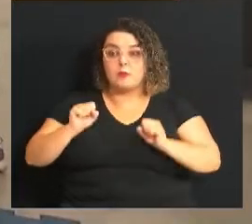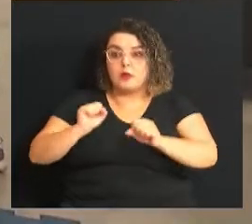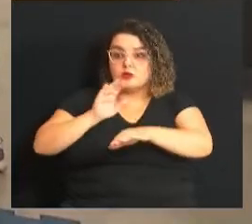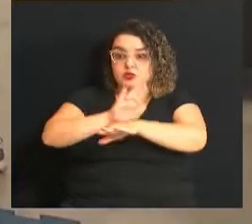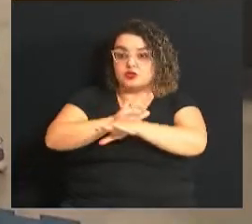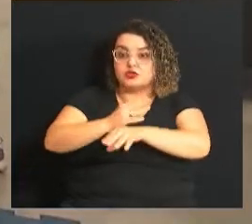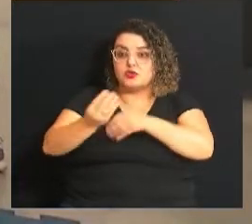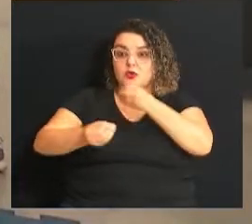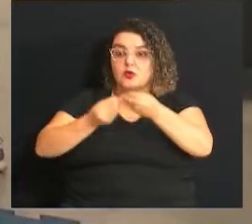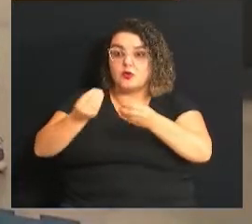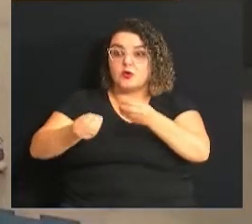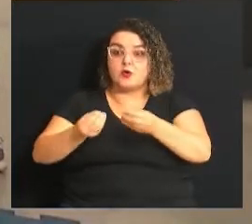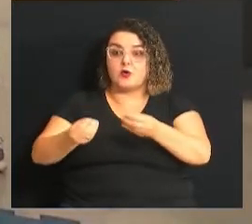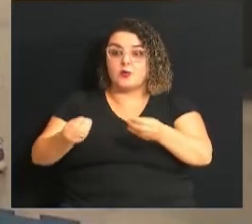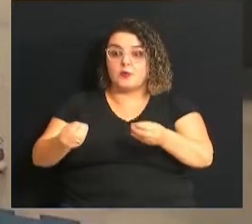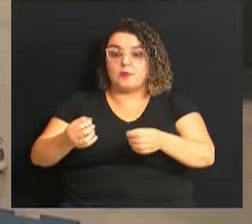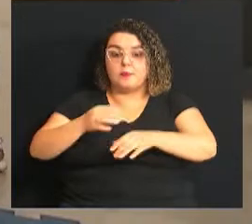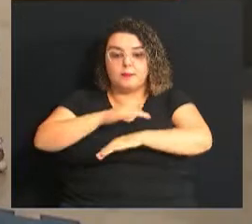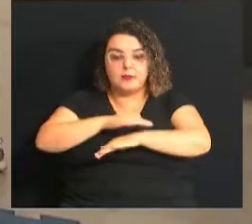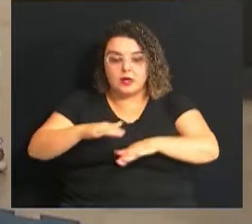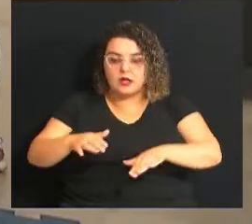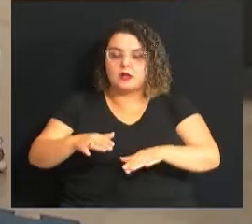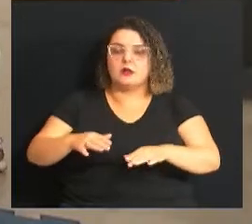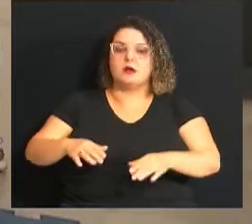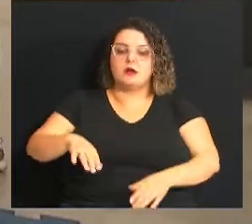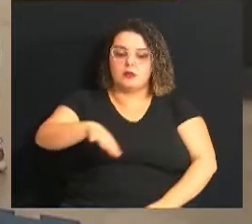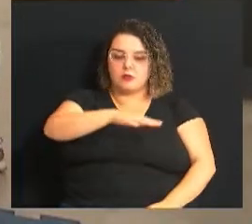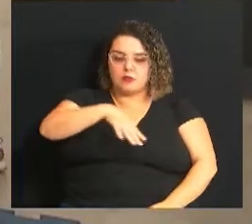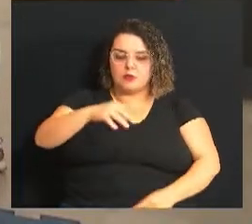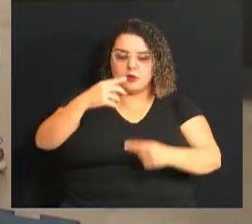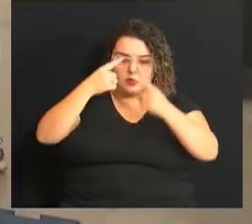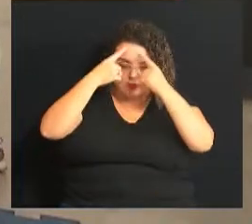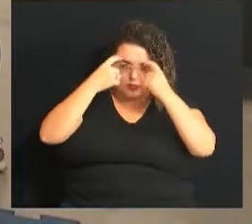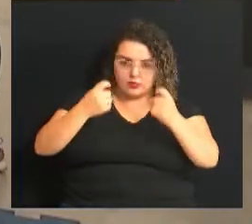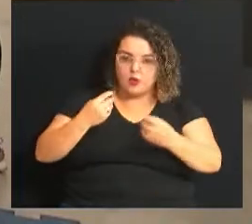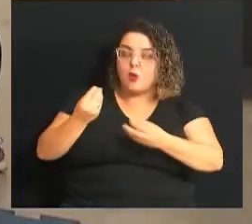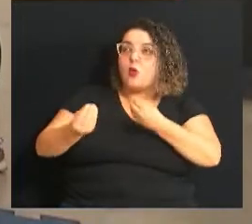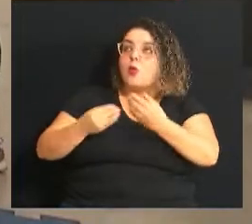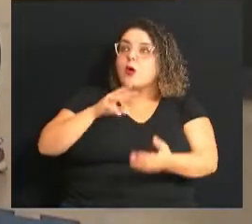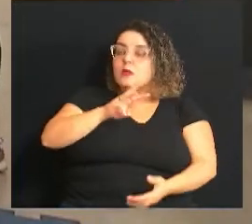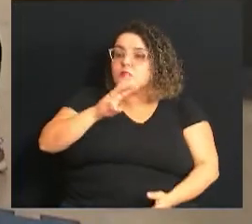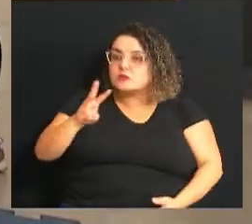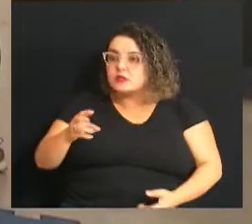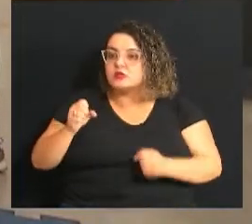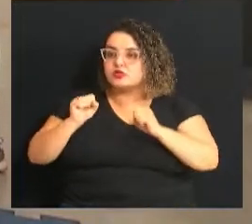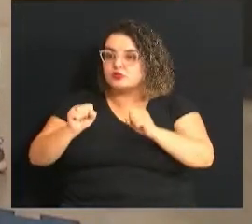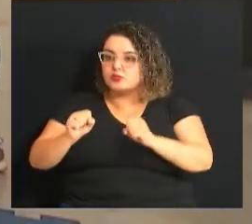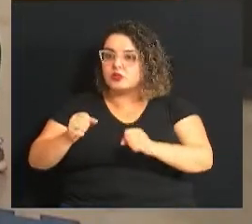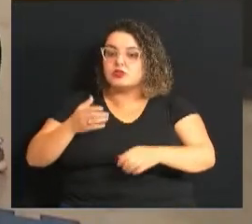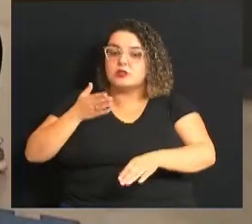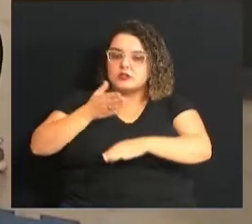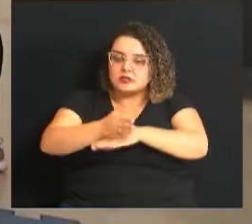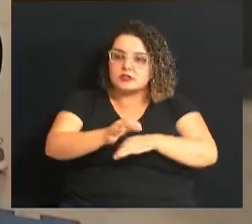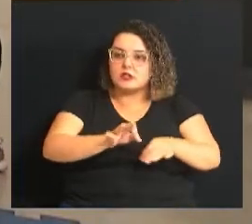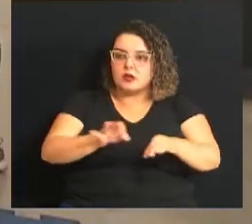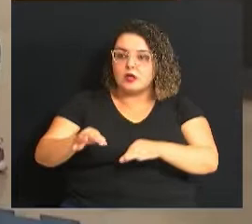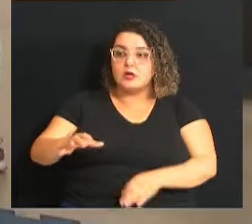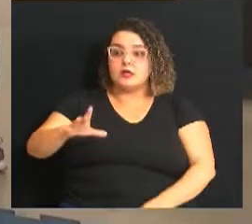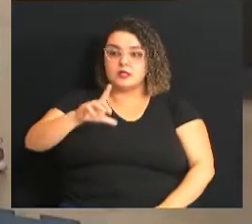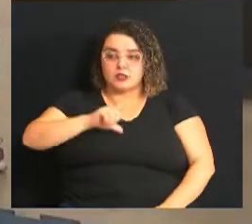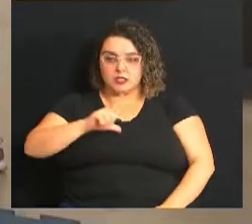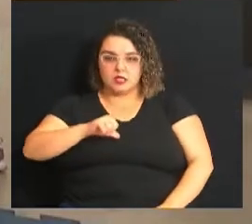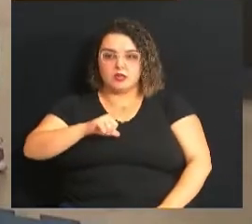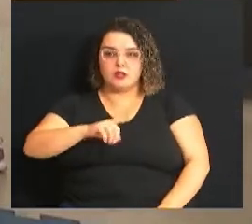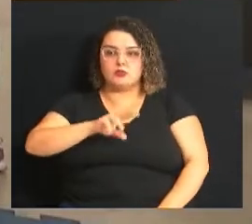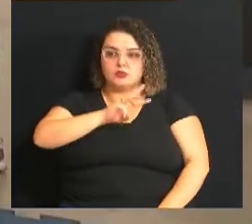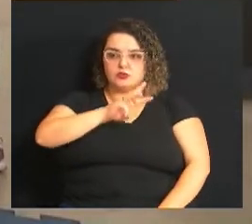Qual é o site, canal de comunicação para que a pessoa tenha acesso à programação, secretária? Ela pode entrar no site da prefeitura, lá tem um banner dirigindo